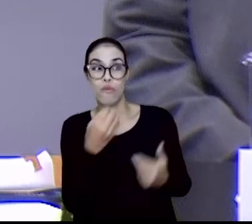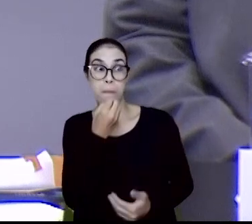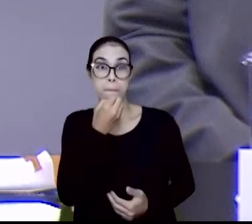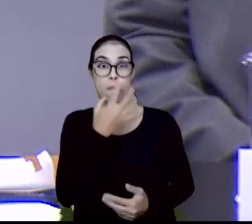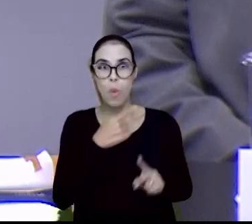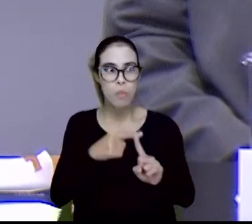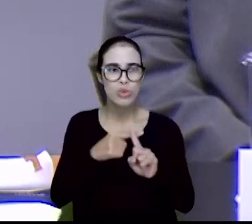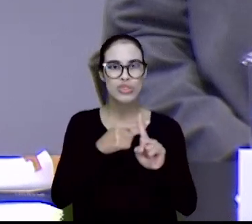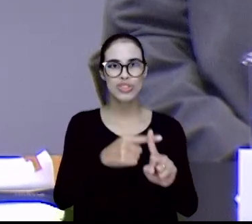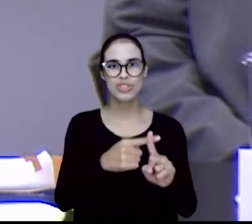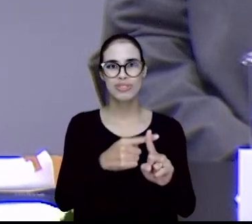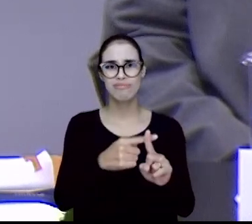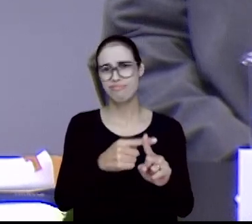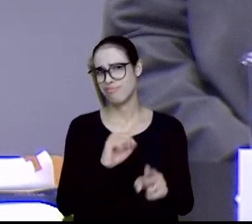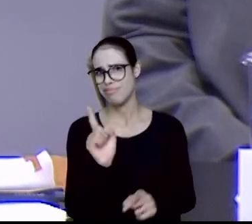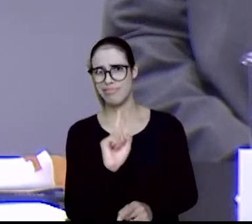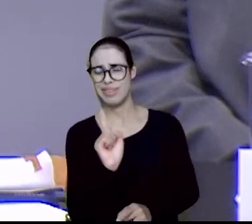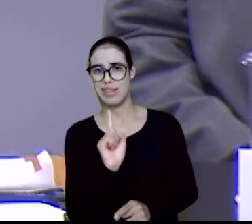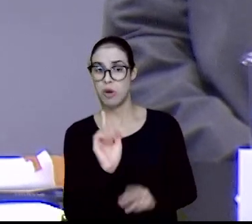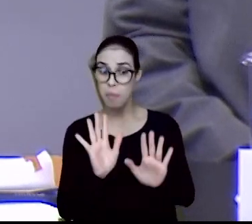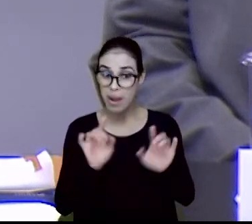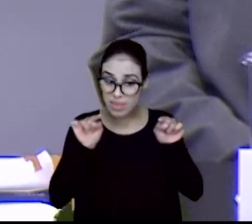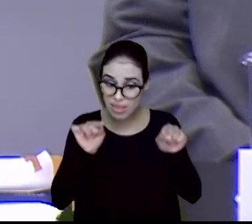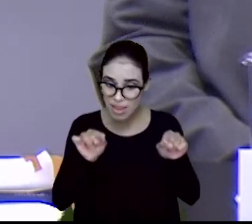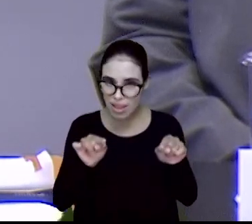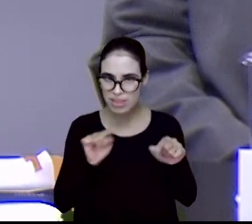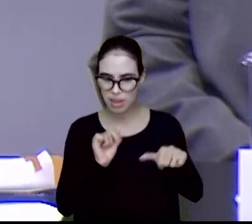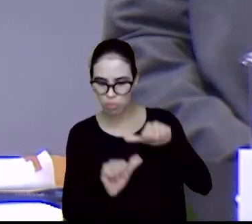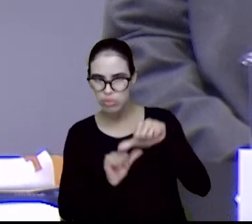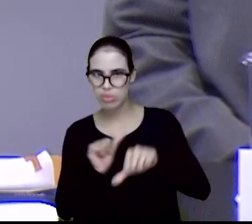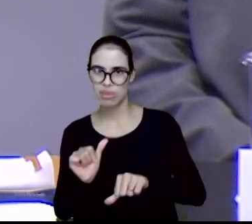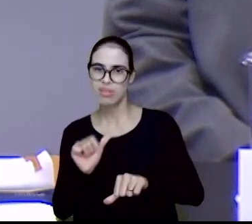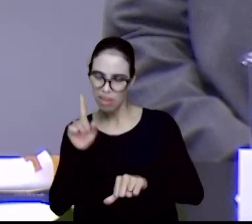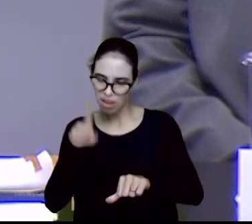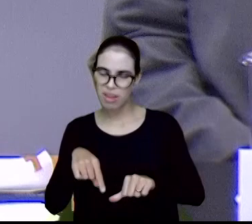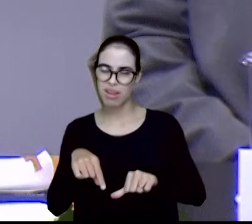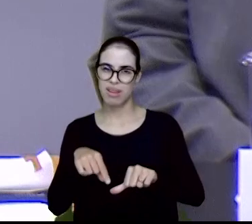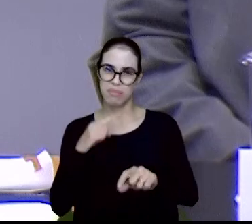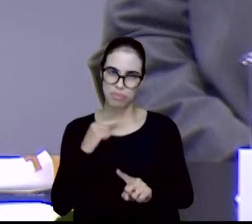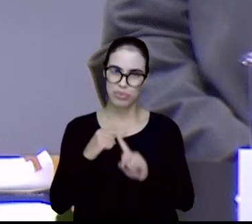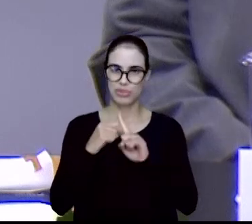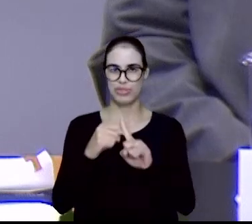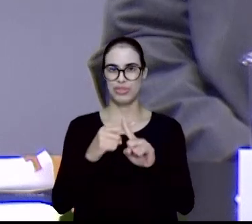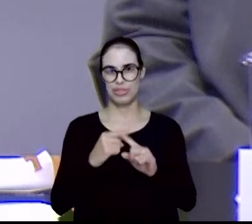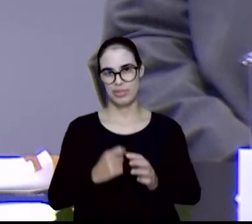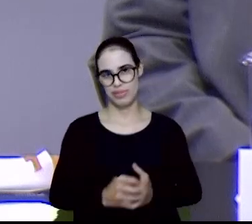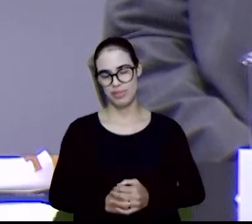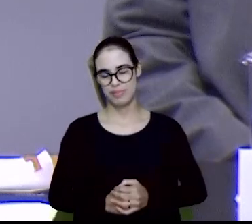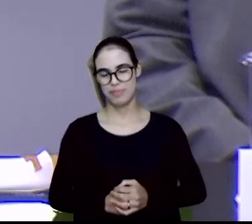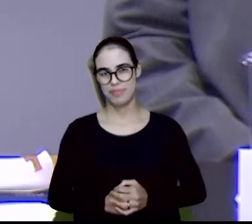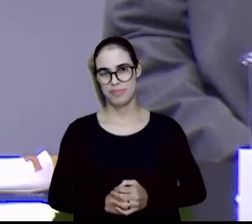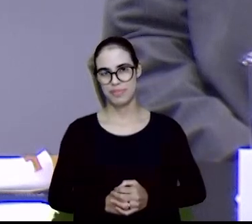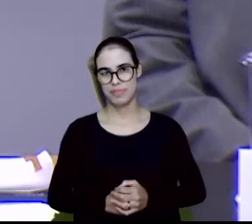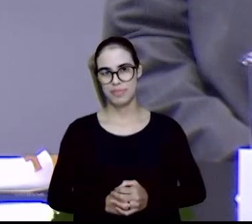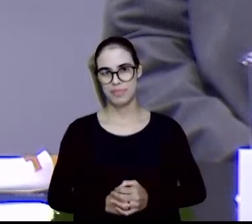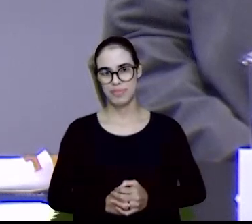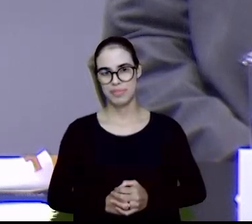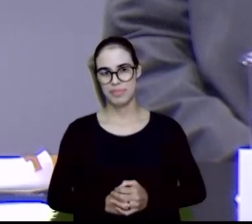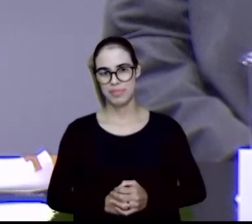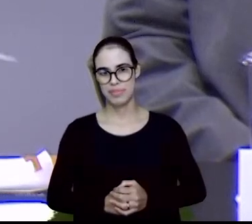essa claramente me parece positiva, porque satisfaz, eu assim